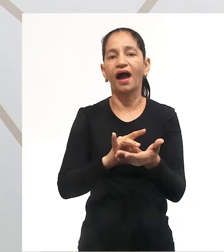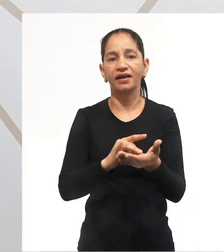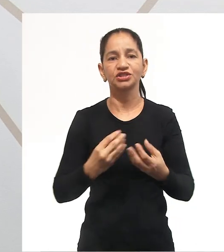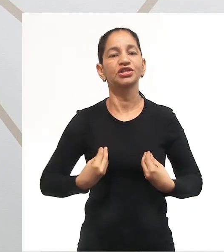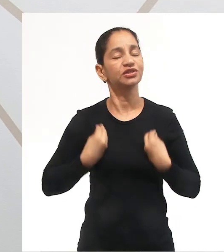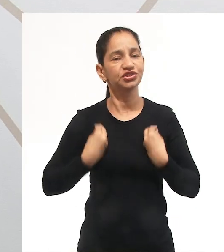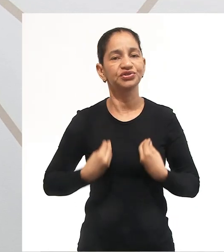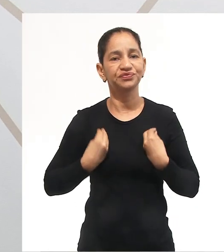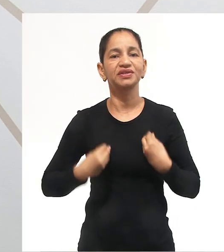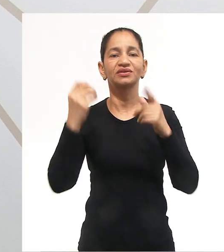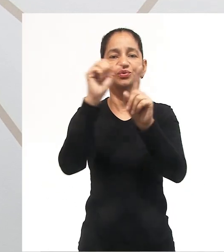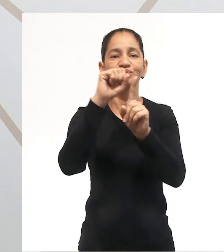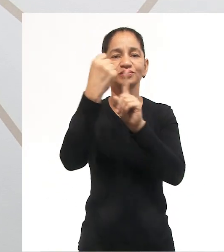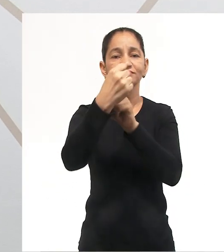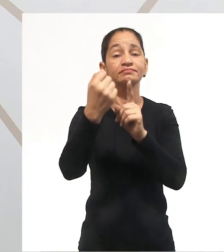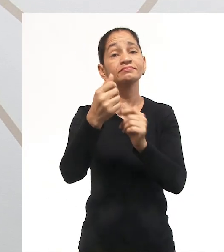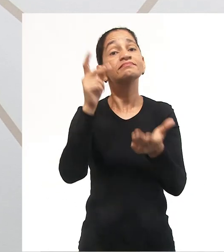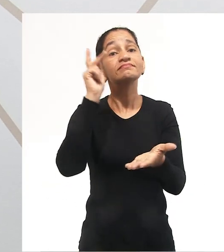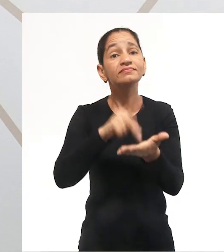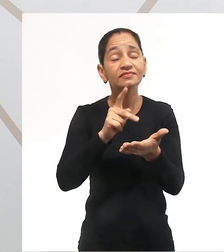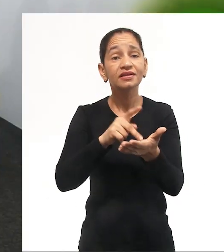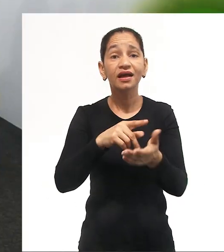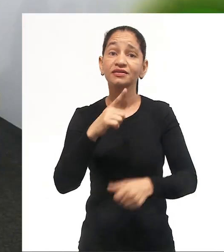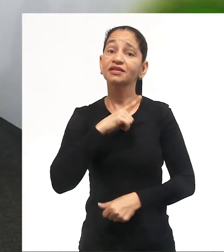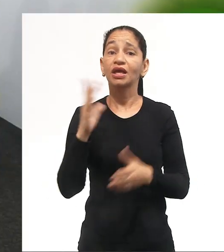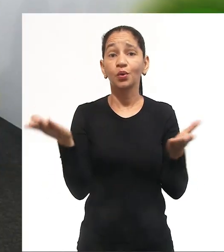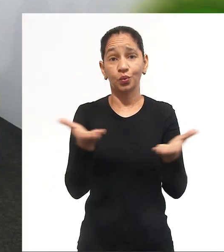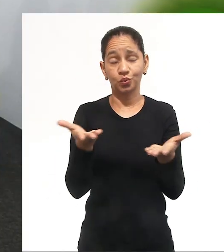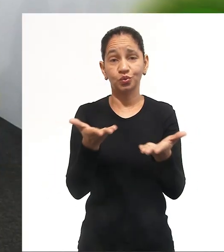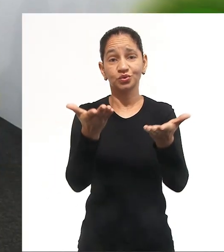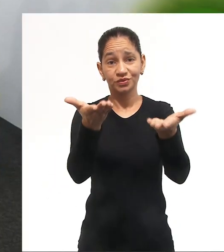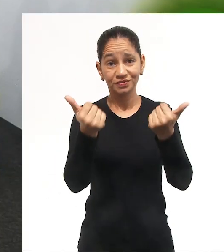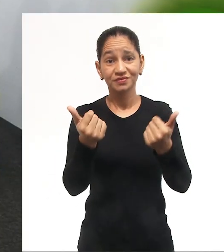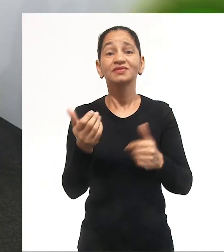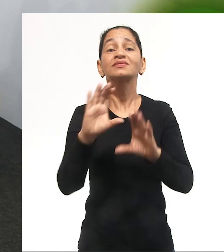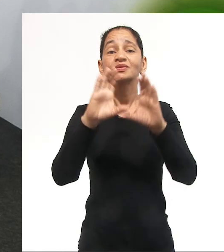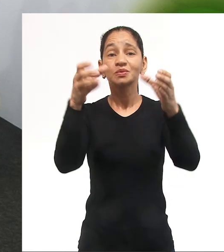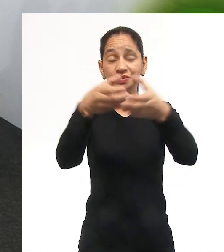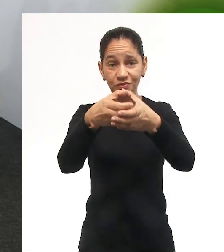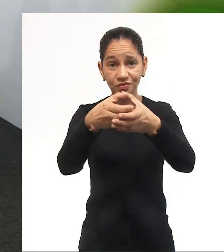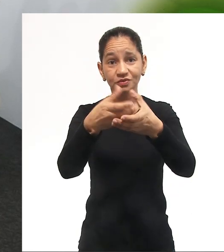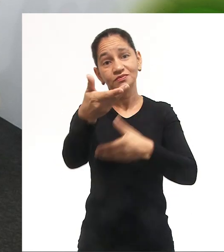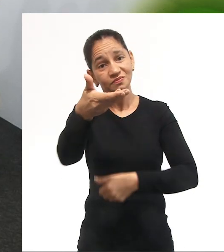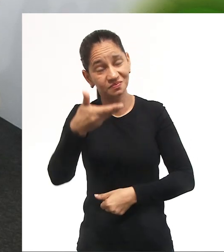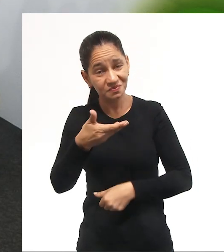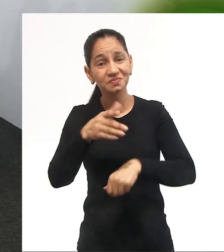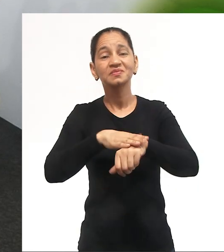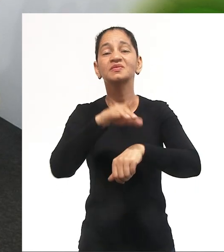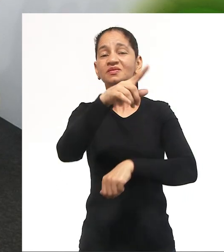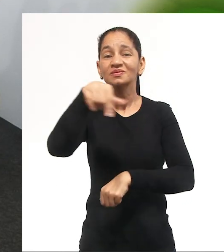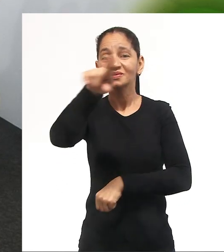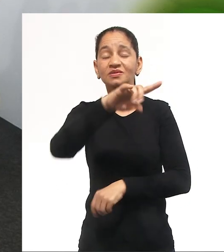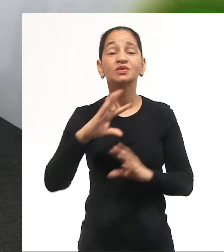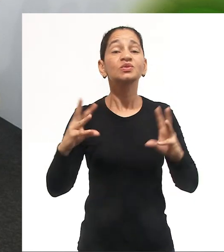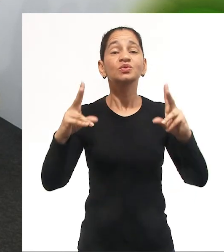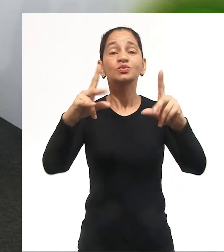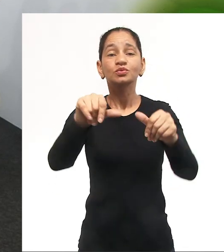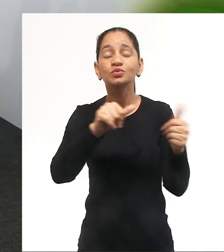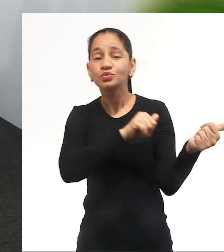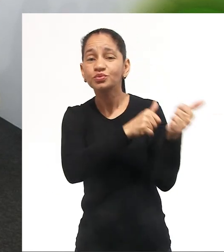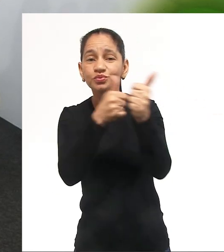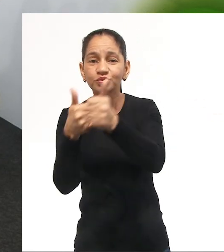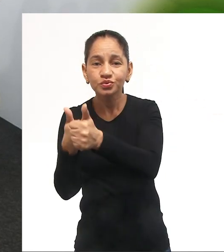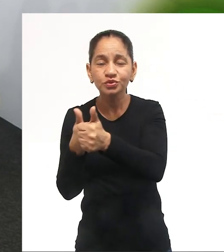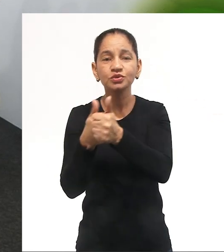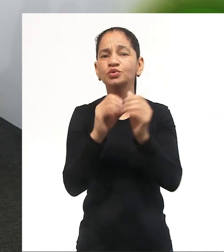realidade melhor do que a gente tem. Então, eu convido vocês a participar do CONAP, convido vocês a